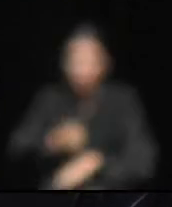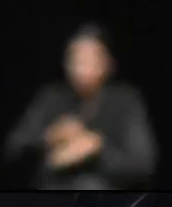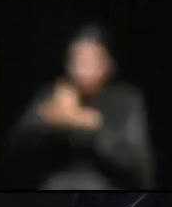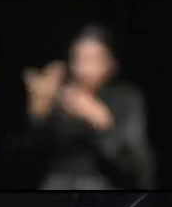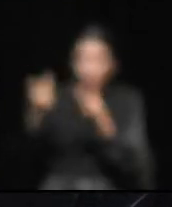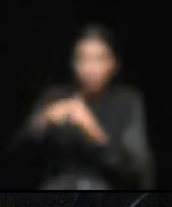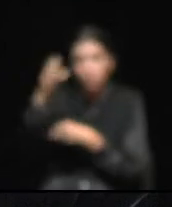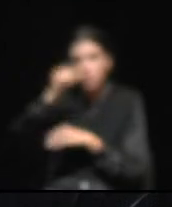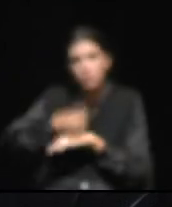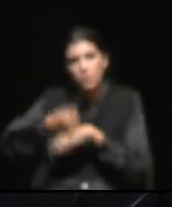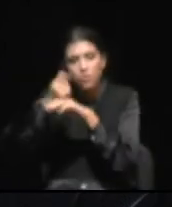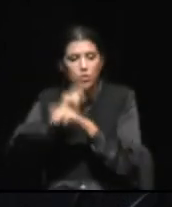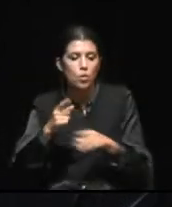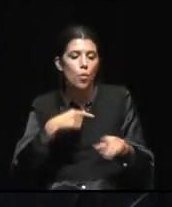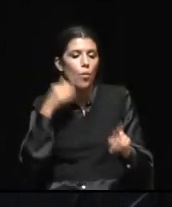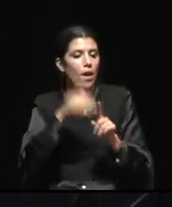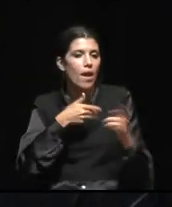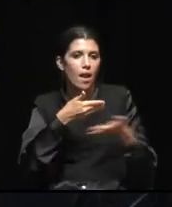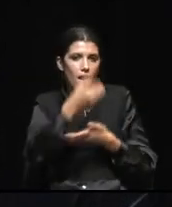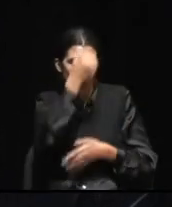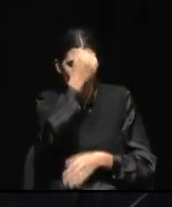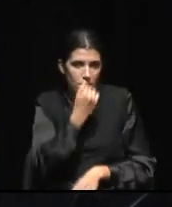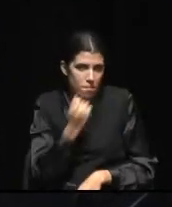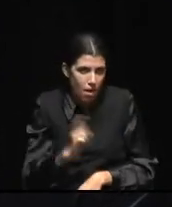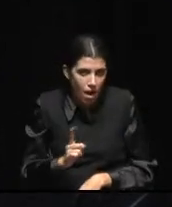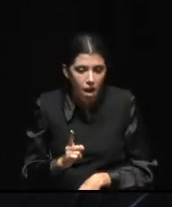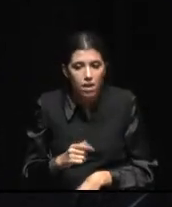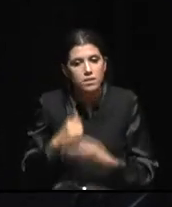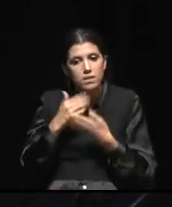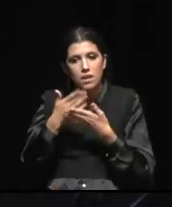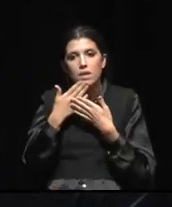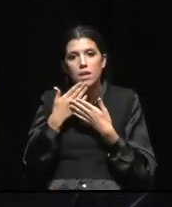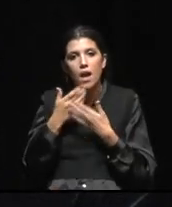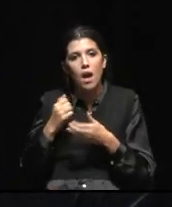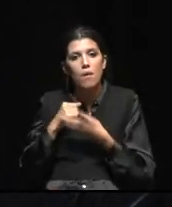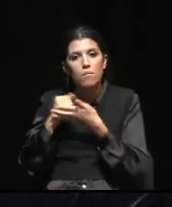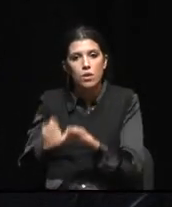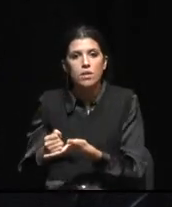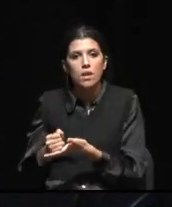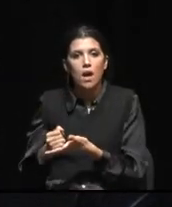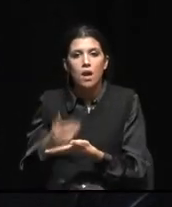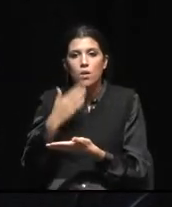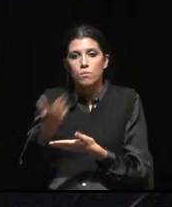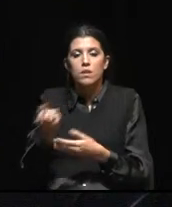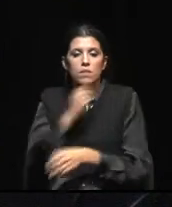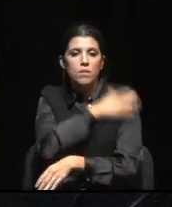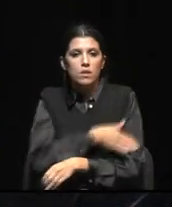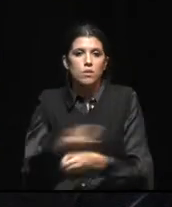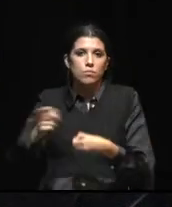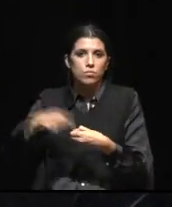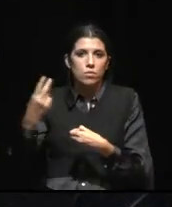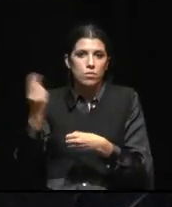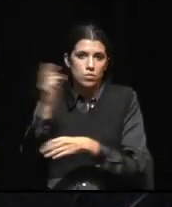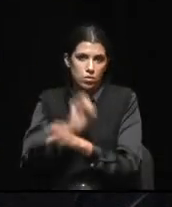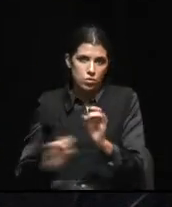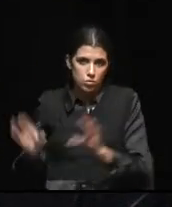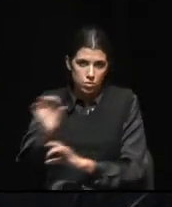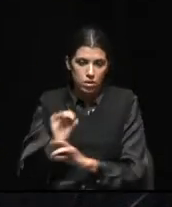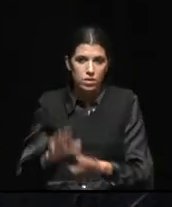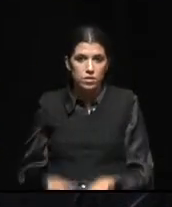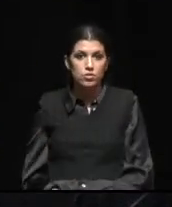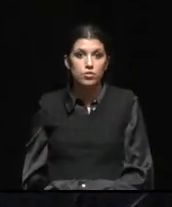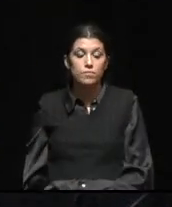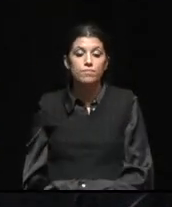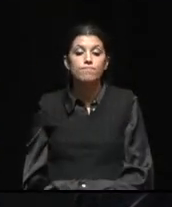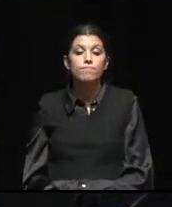palestiniana e não ramas como interlocutor e apoiar o pedido de adesão da Palestina como membro de pleno direito nas Nações Unidas a